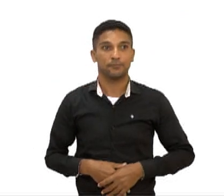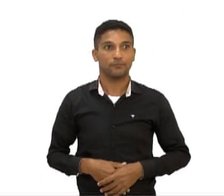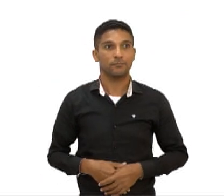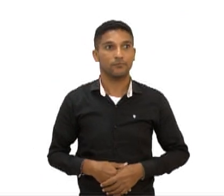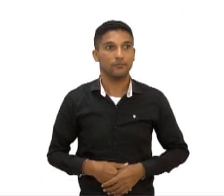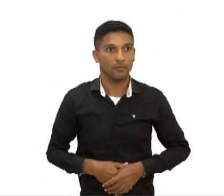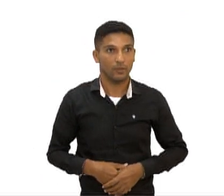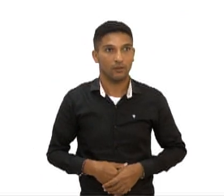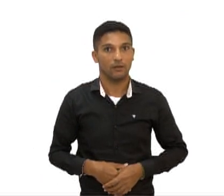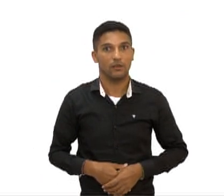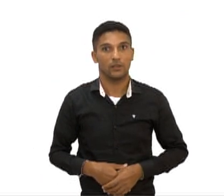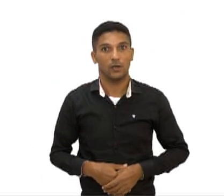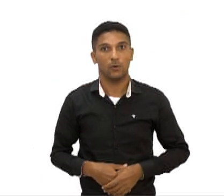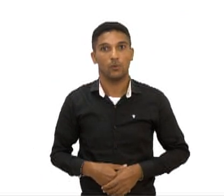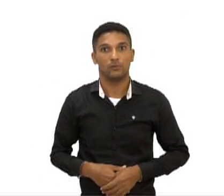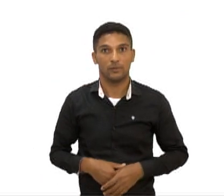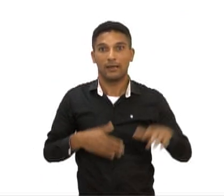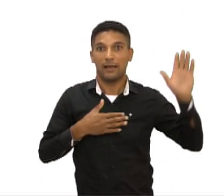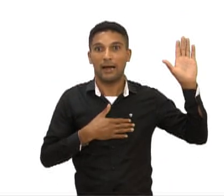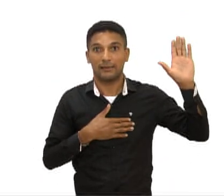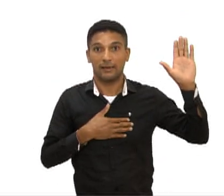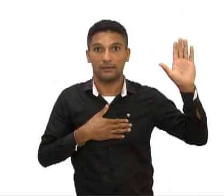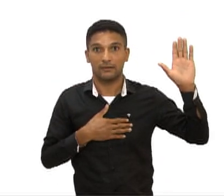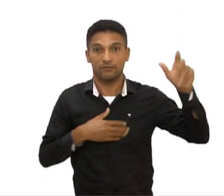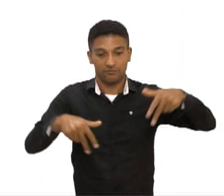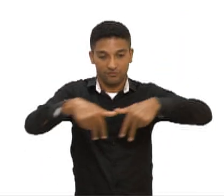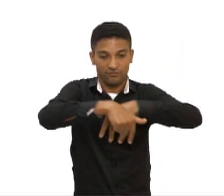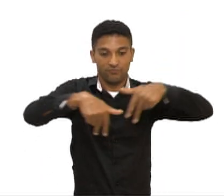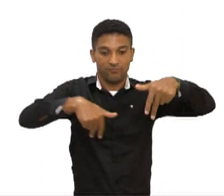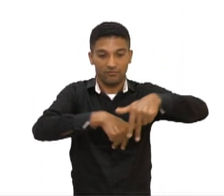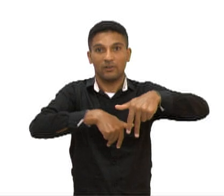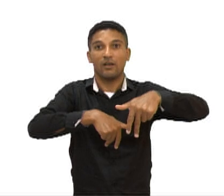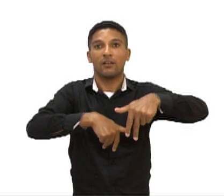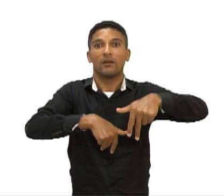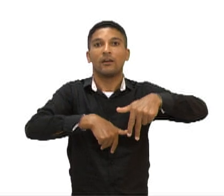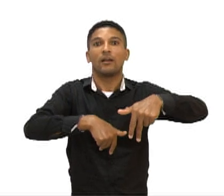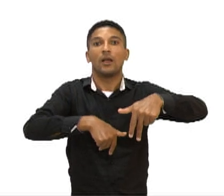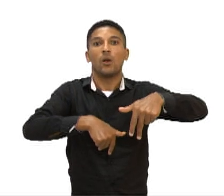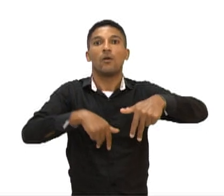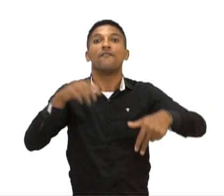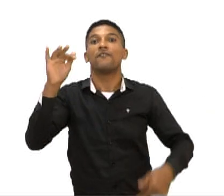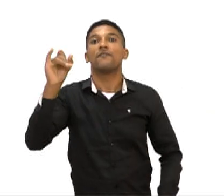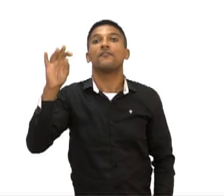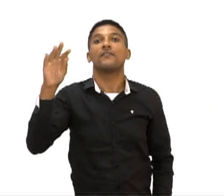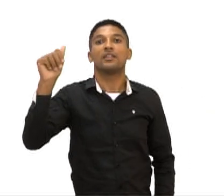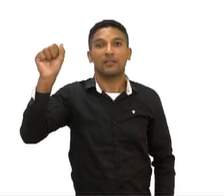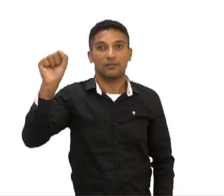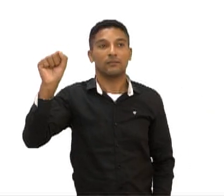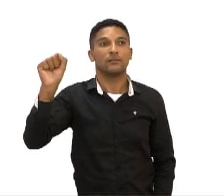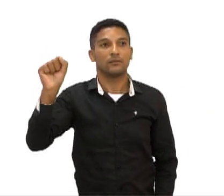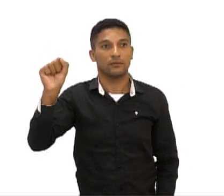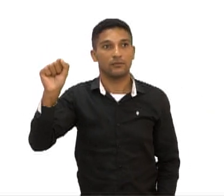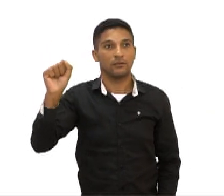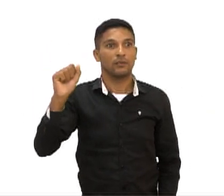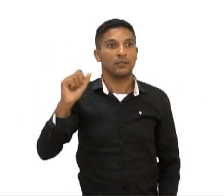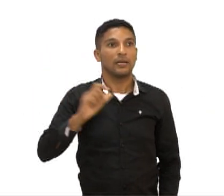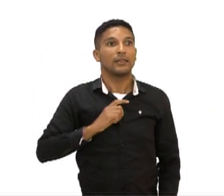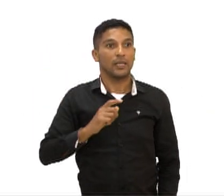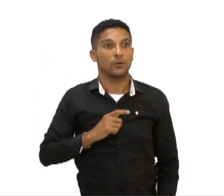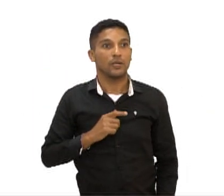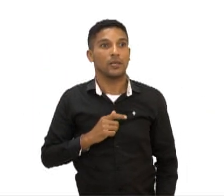qual faz parte o mestre Leão, que é um dos personagens da dança, e a senhora